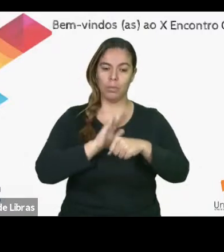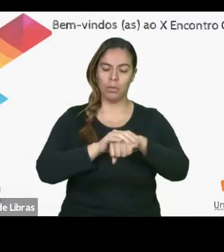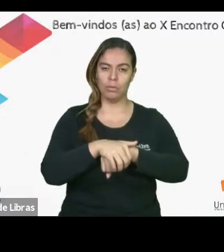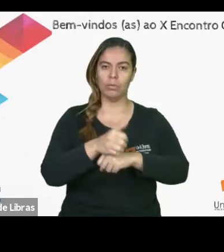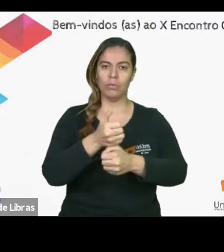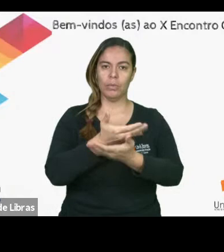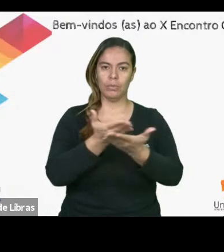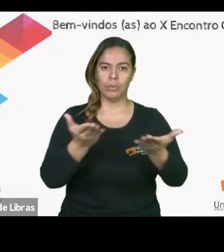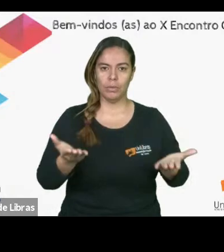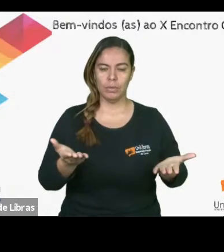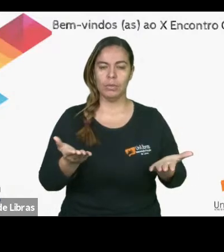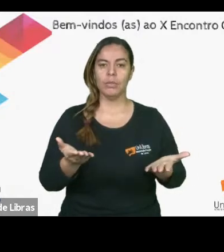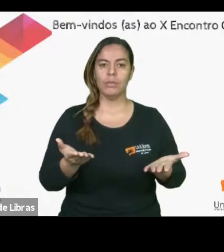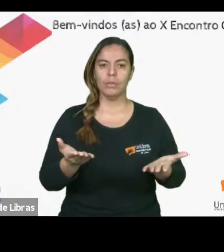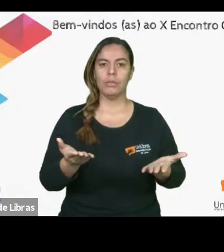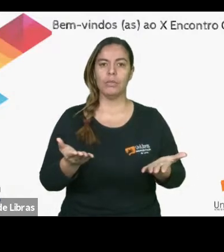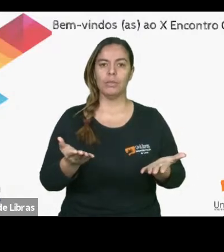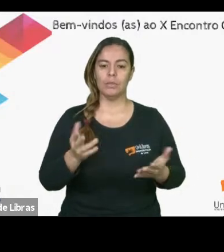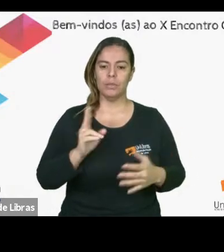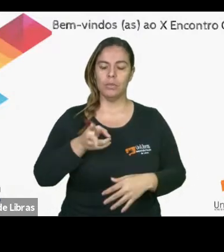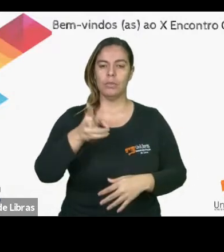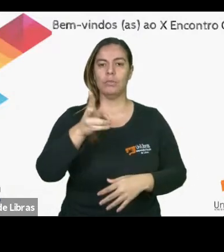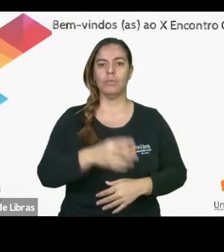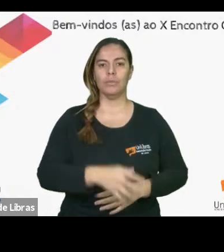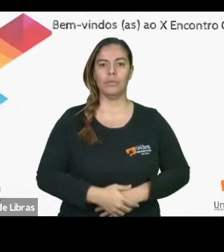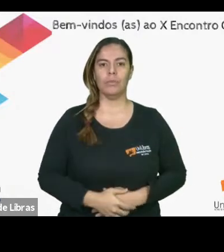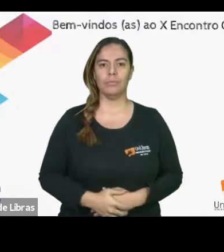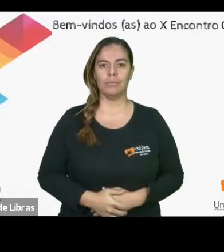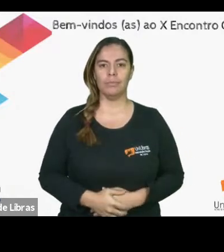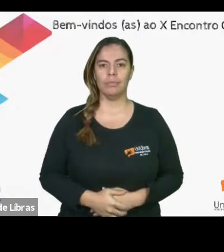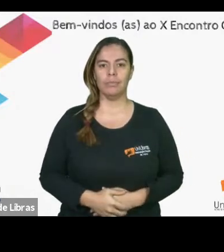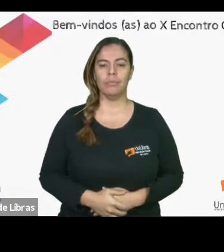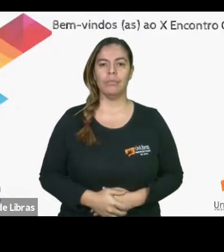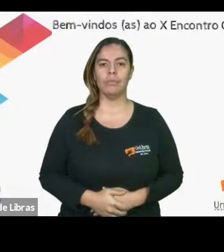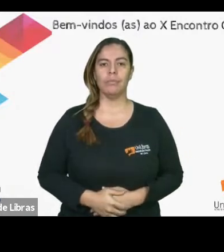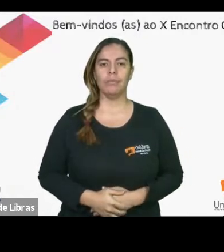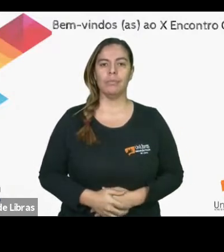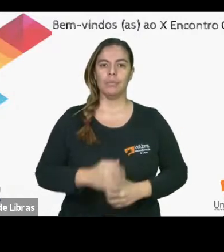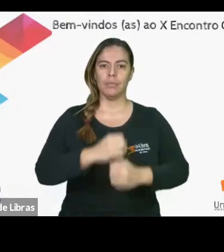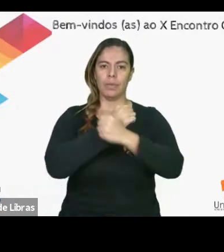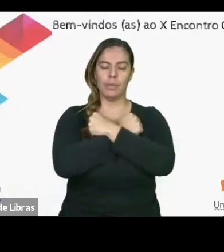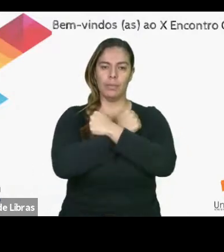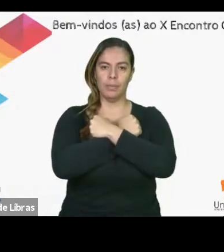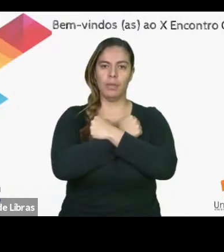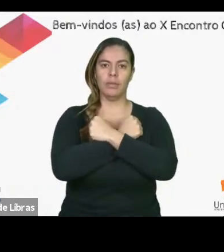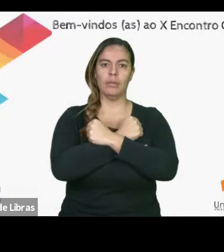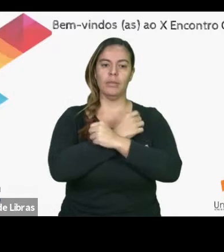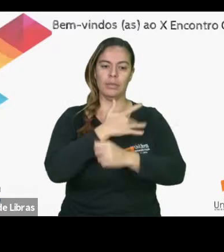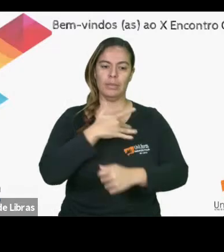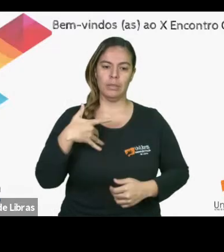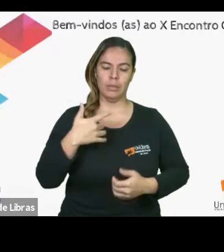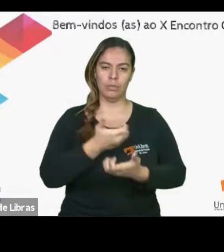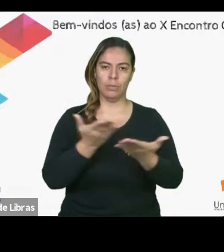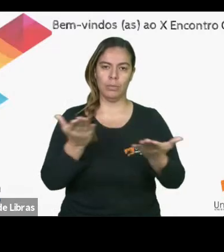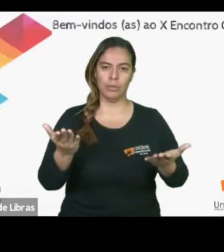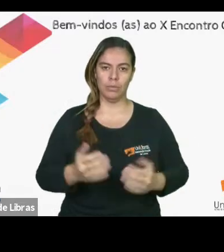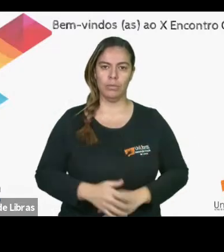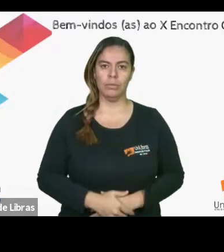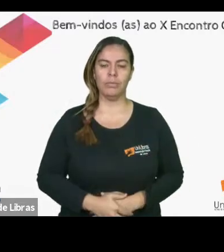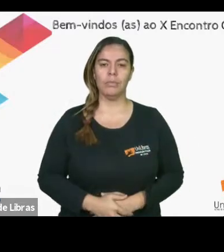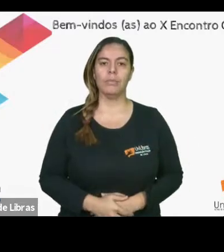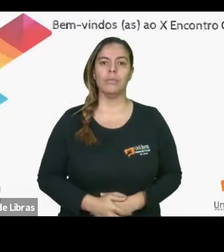para todos e seguimos. Seguimos. Um abraço. Saúde para todos.